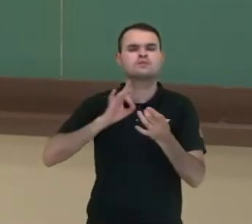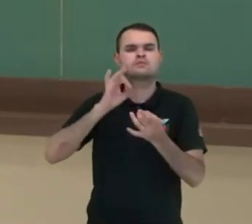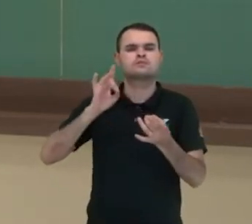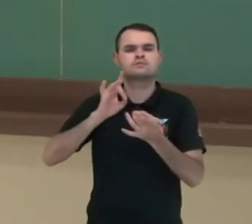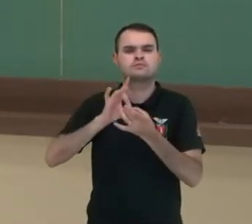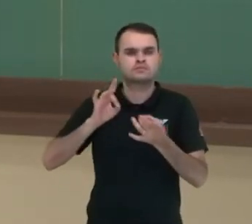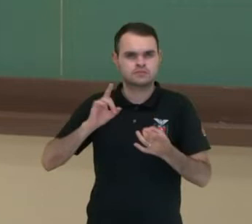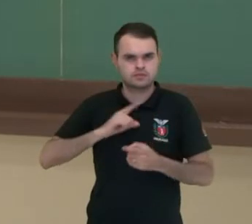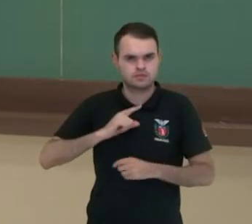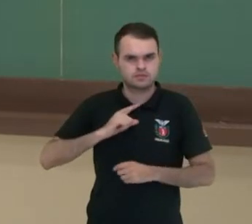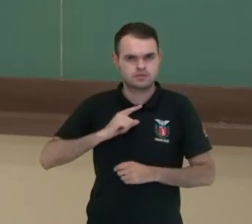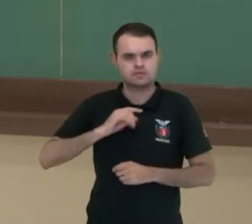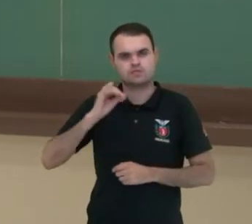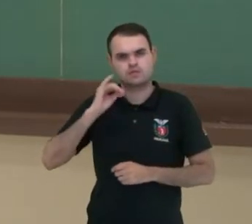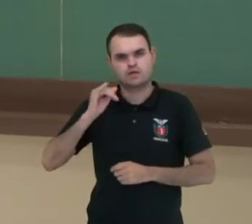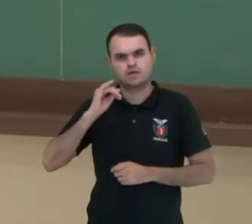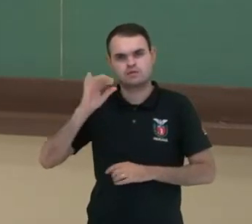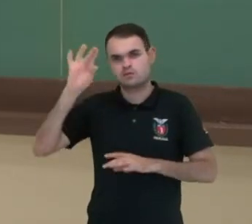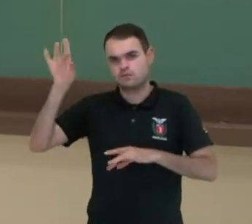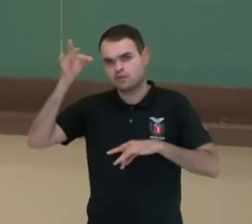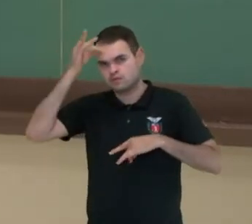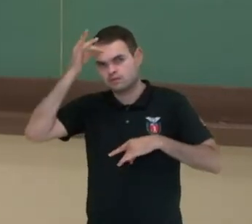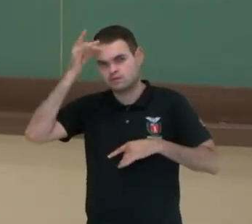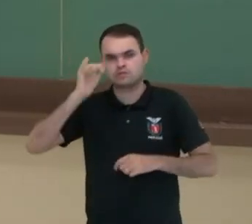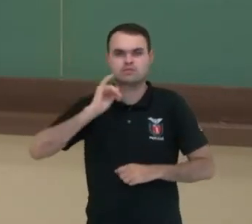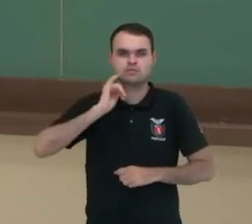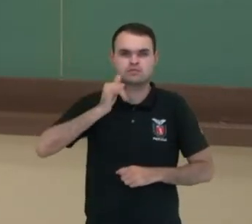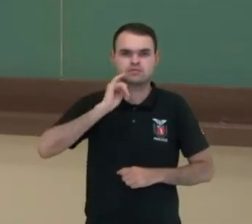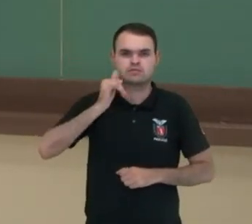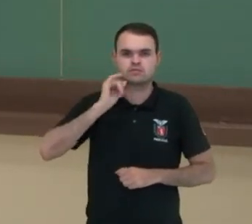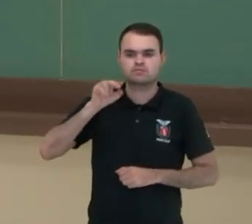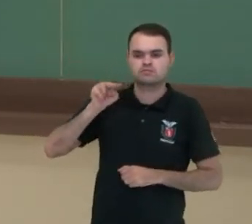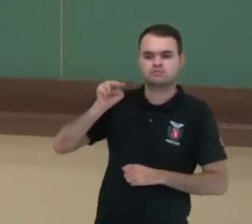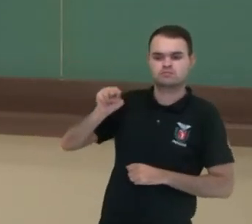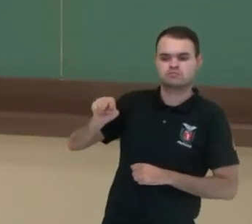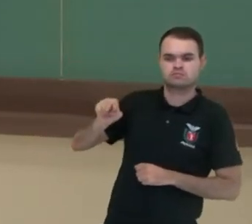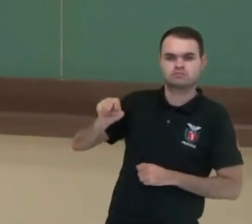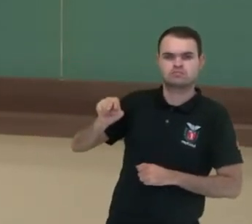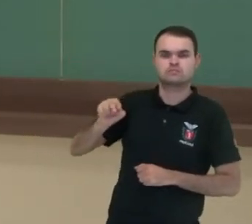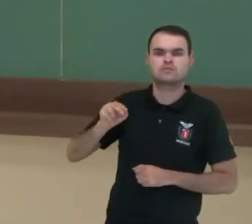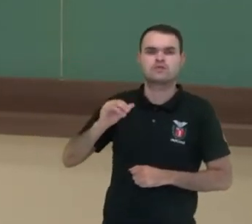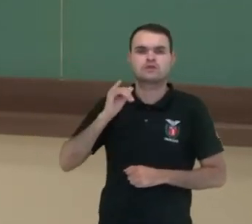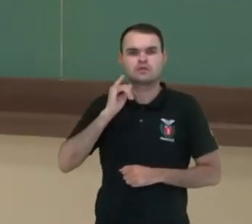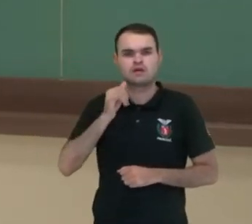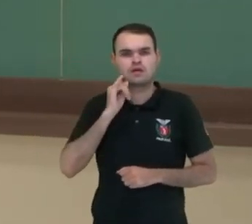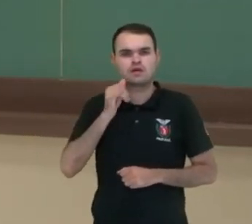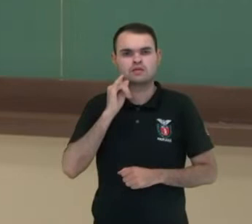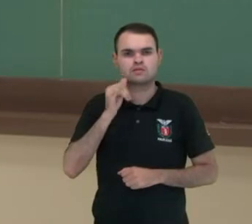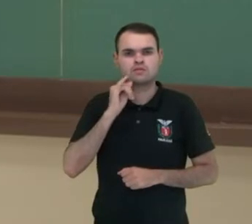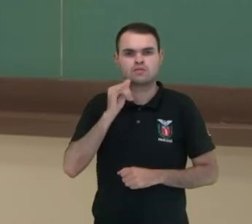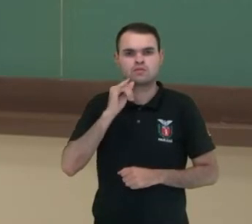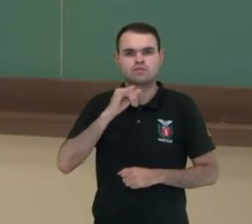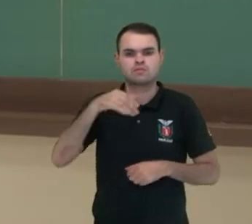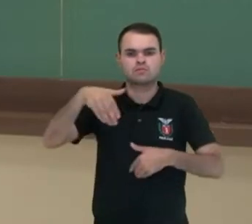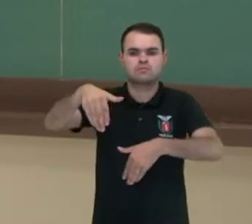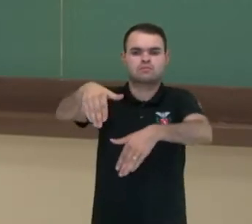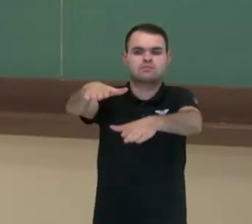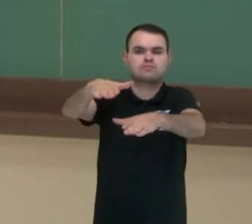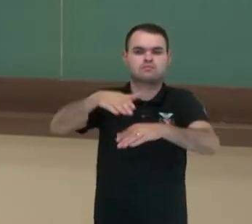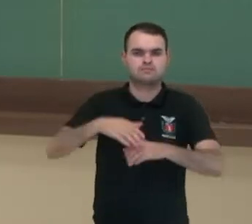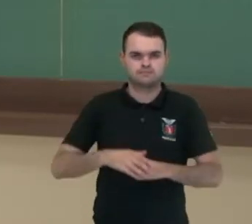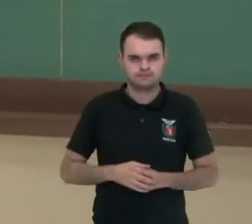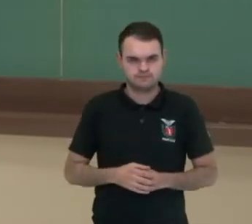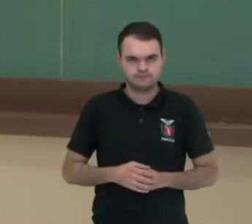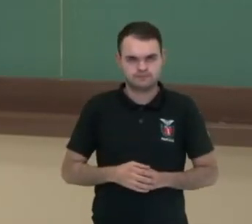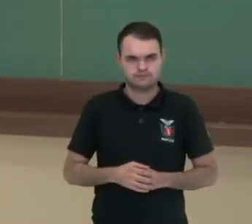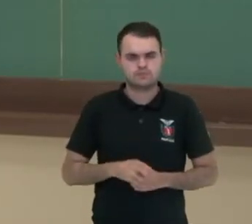Nós temos o narrador personagem, o narrador observador, o narrador onisciente. Qual será